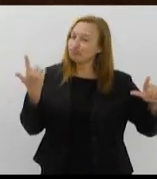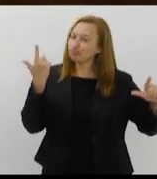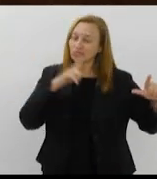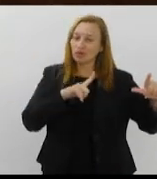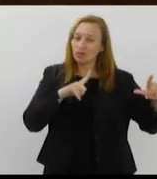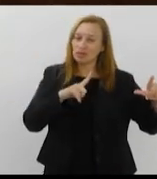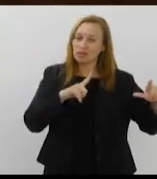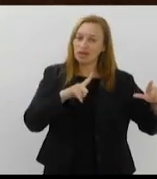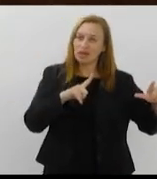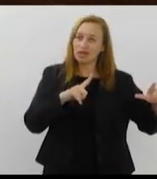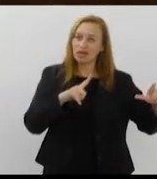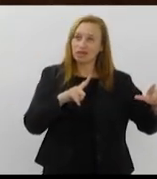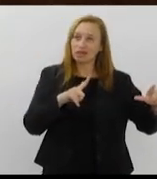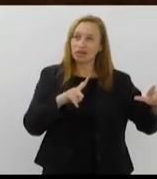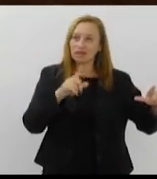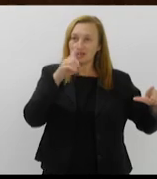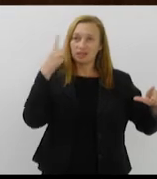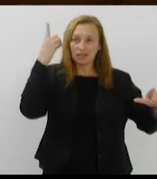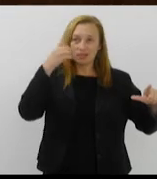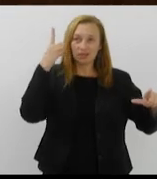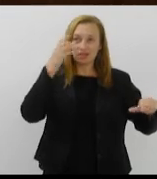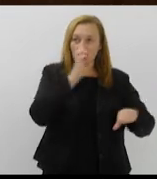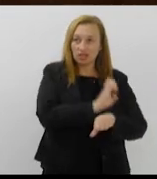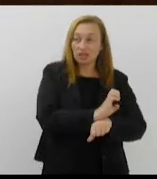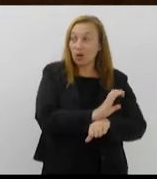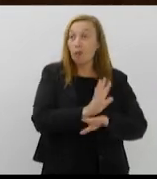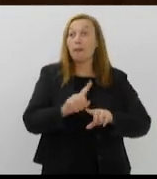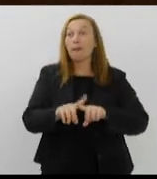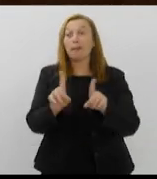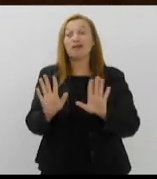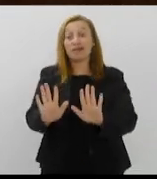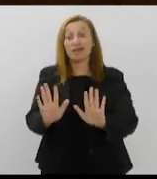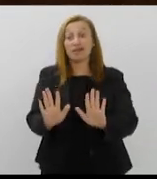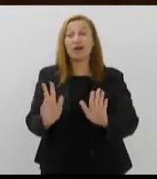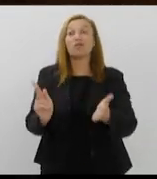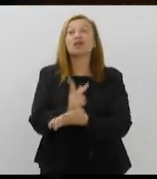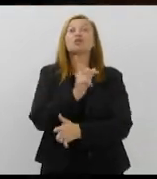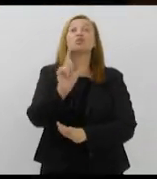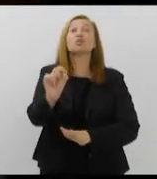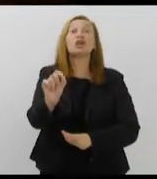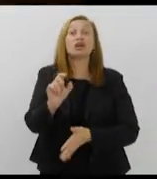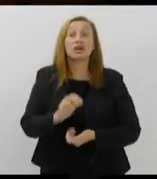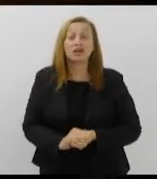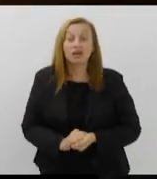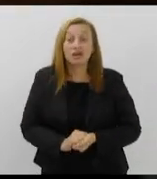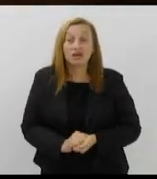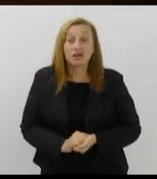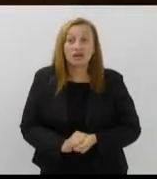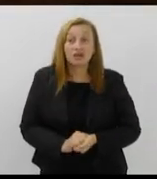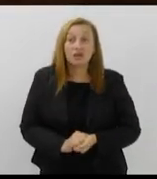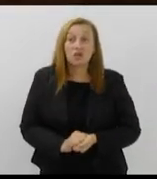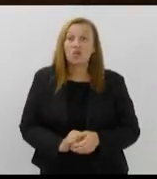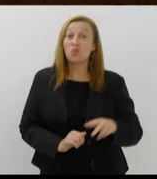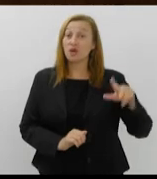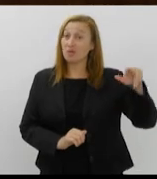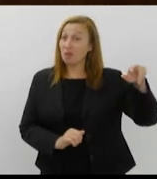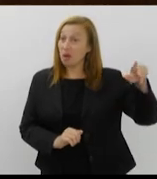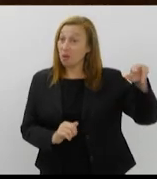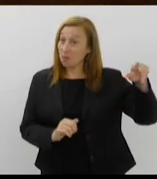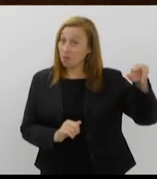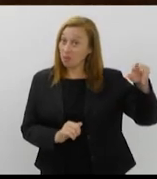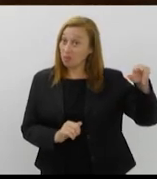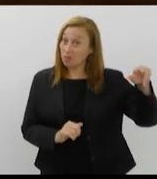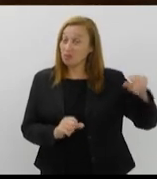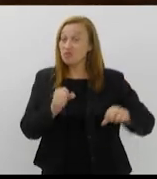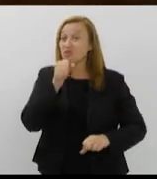forças do acaso... Você já trabalhou? Por forças do acaso... Já devolveu o dinheiro da... Calma, calma. Por forças calma, do acaso, calma. O irmão